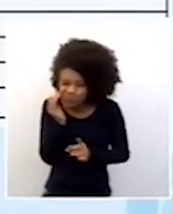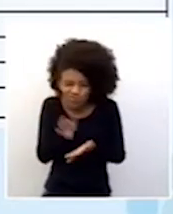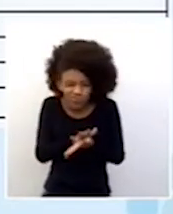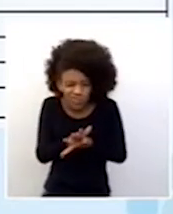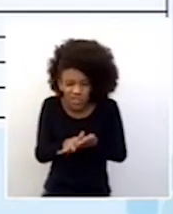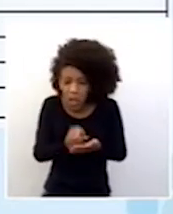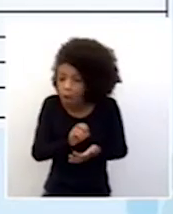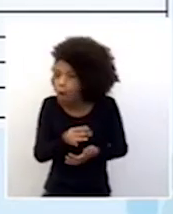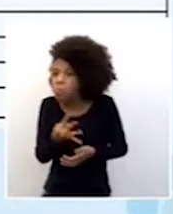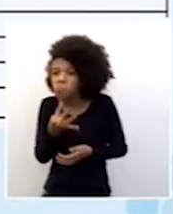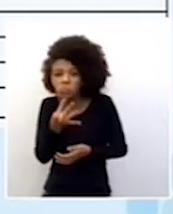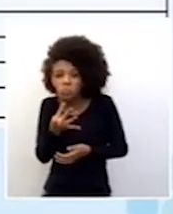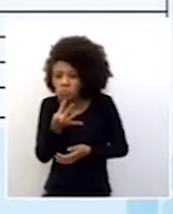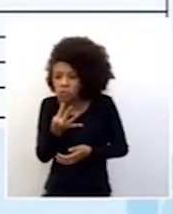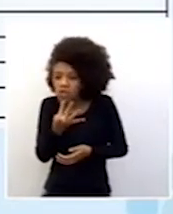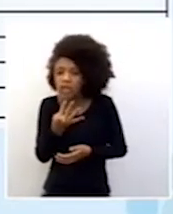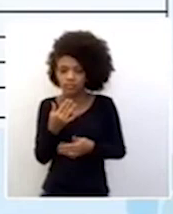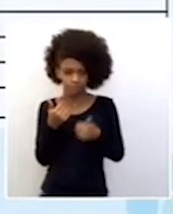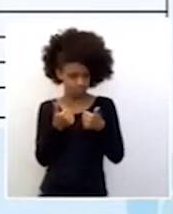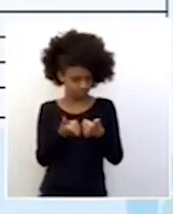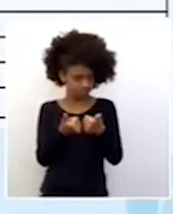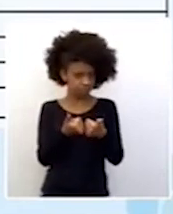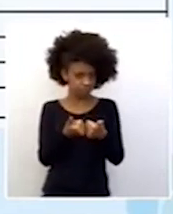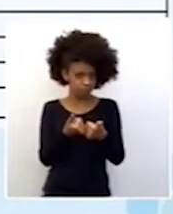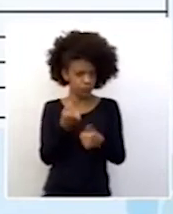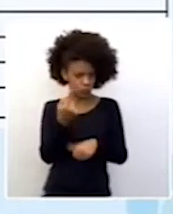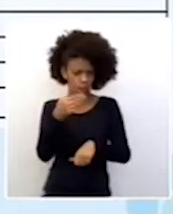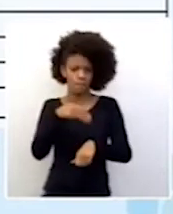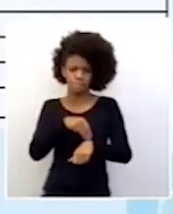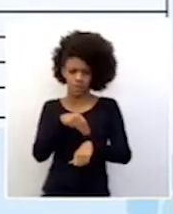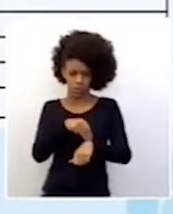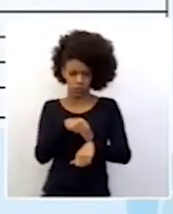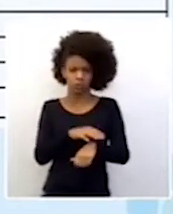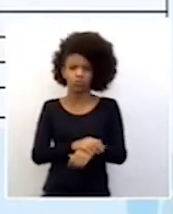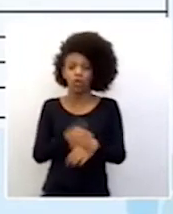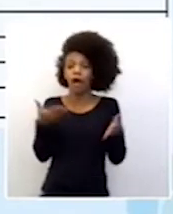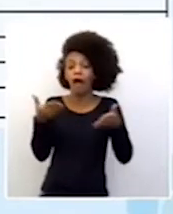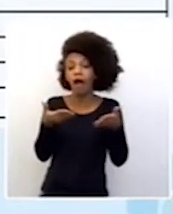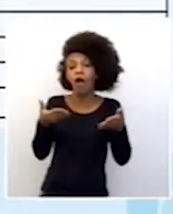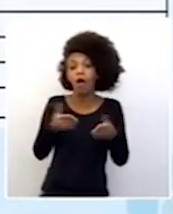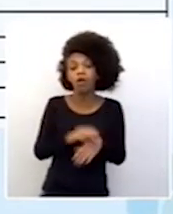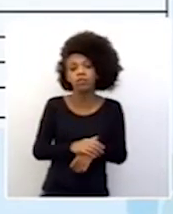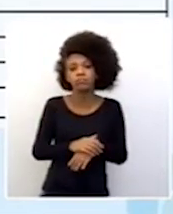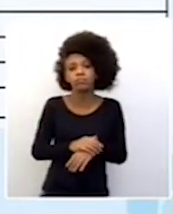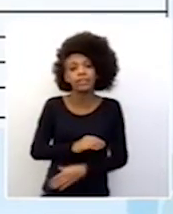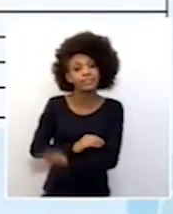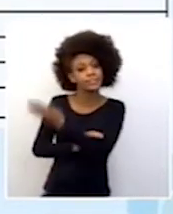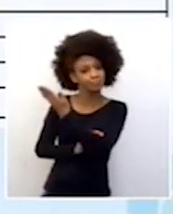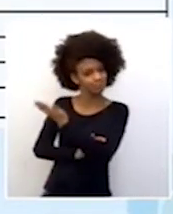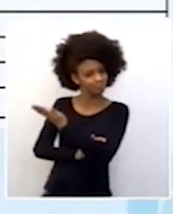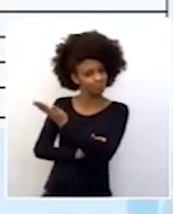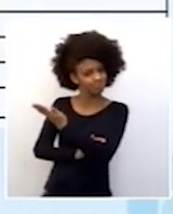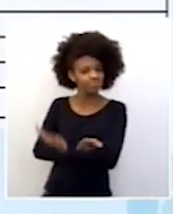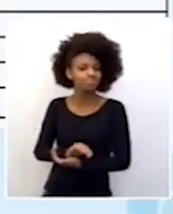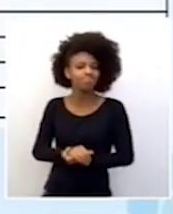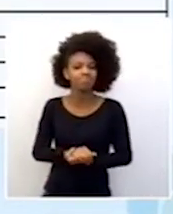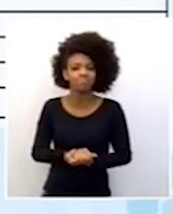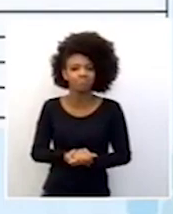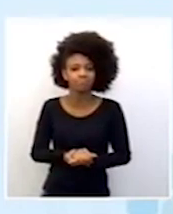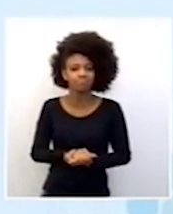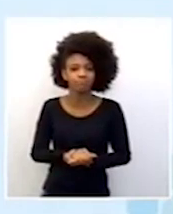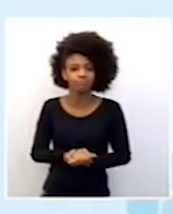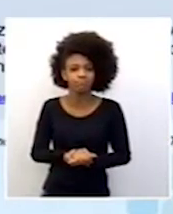conhecem, que vocês não usam. Tudo bem? Vou dar um minutinho agora e vou deixar o texto na tela.